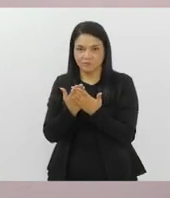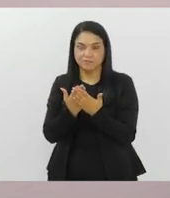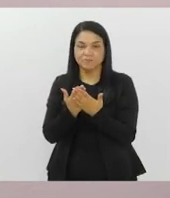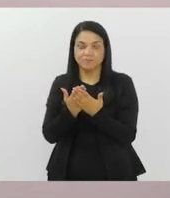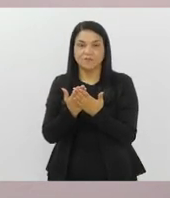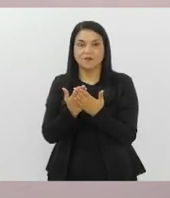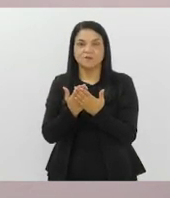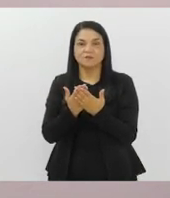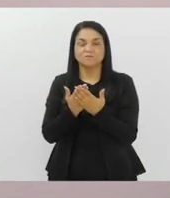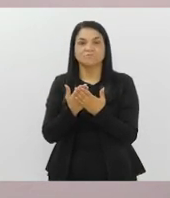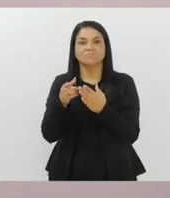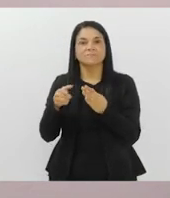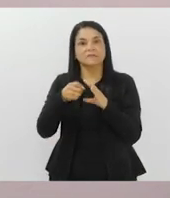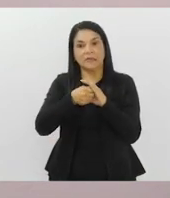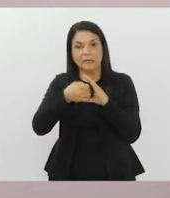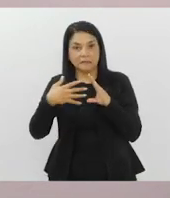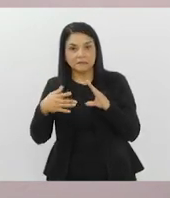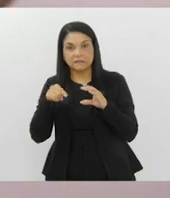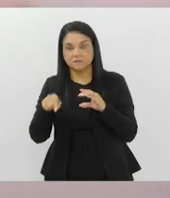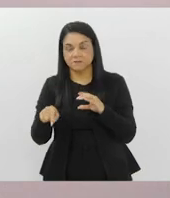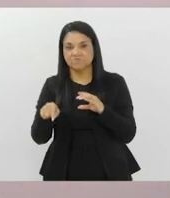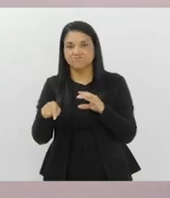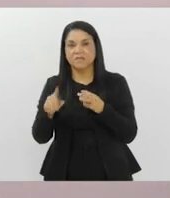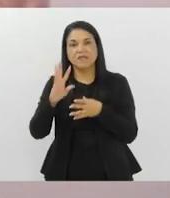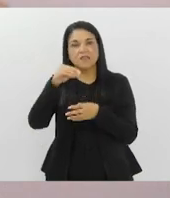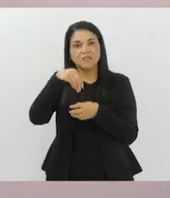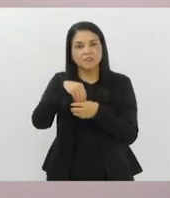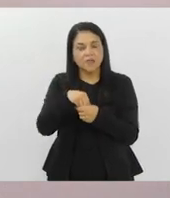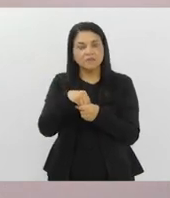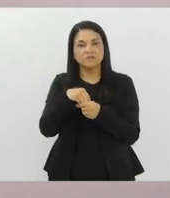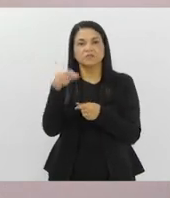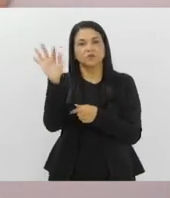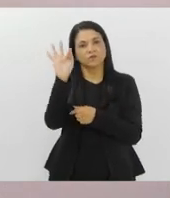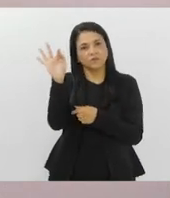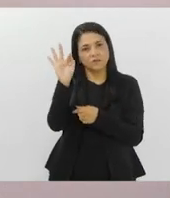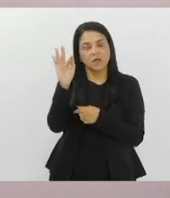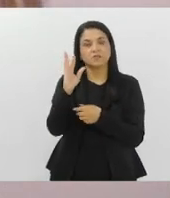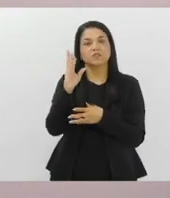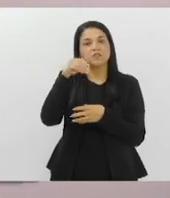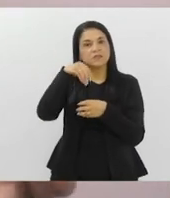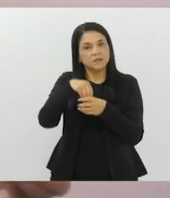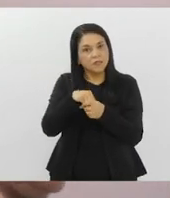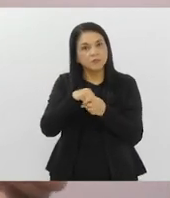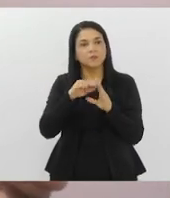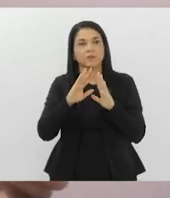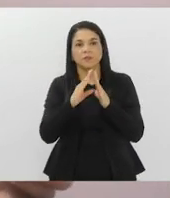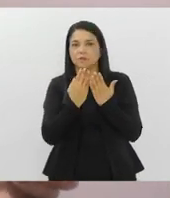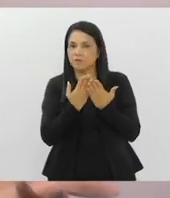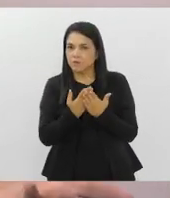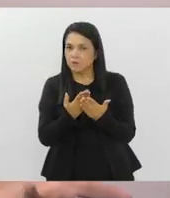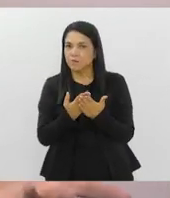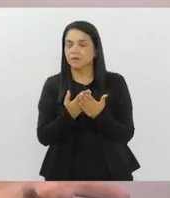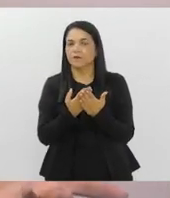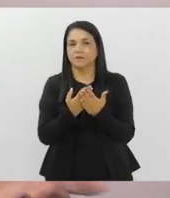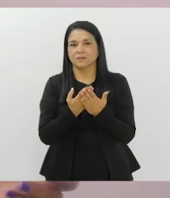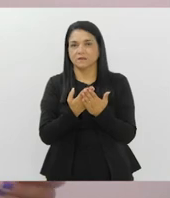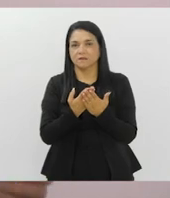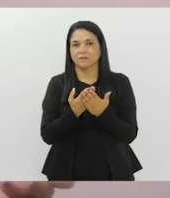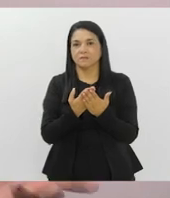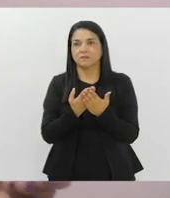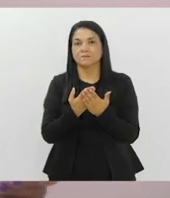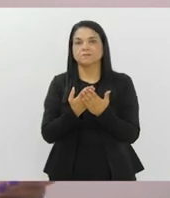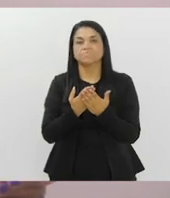E desse aspecto dentro das universidades, mas também dentro da própria escola, né? Porque, afinal de contas, a